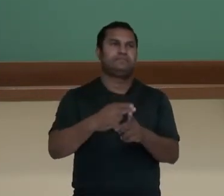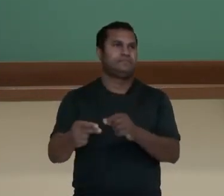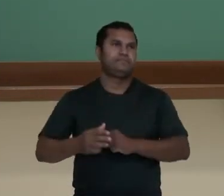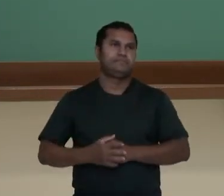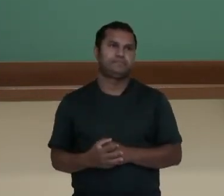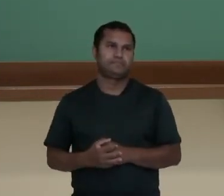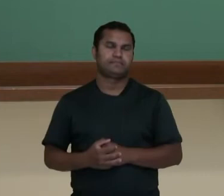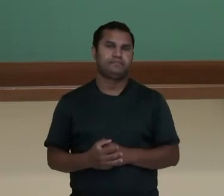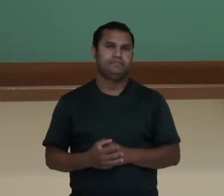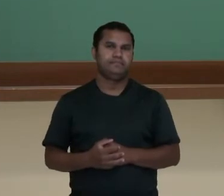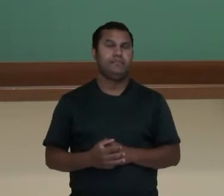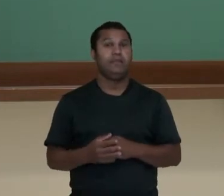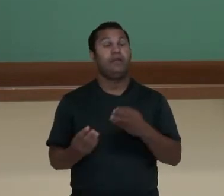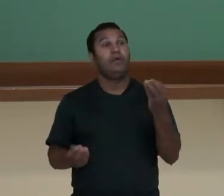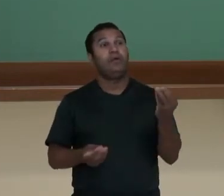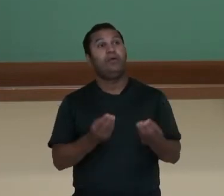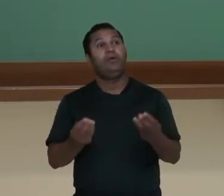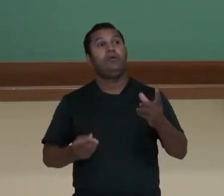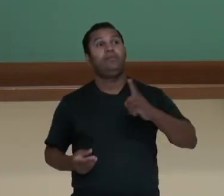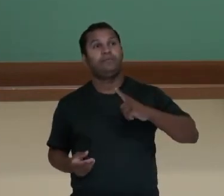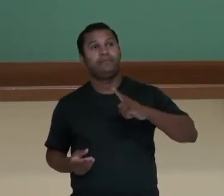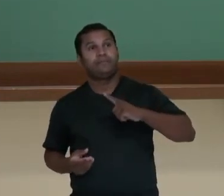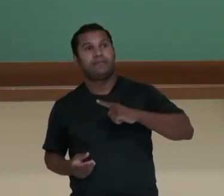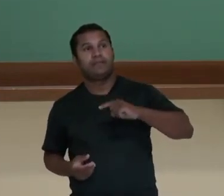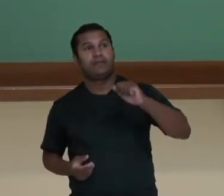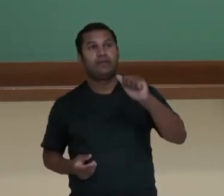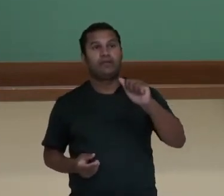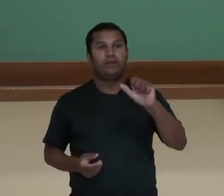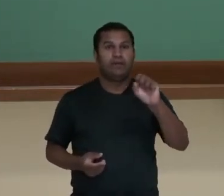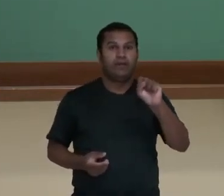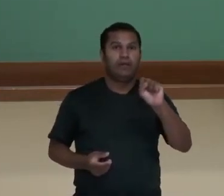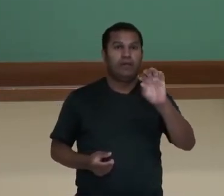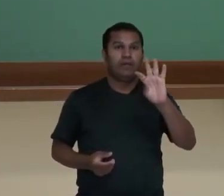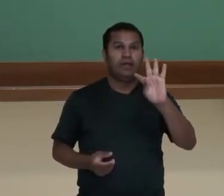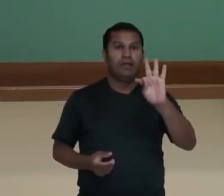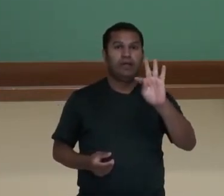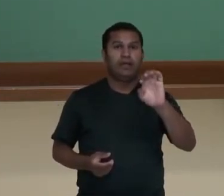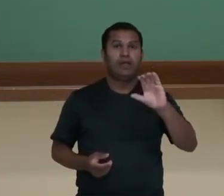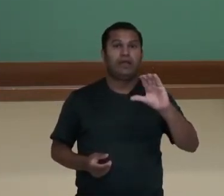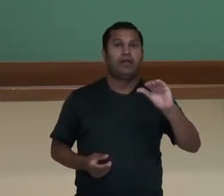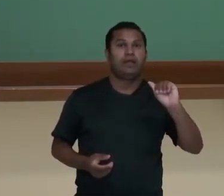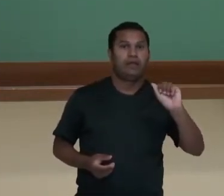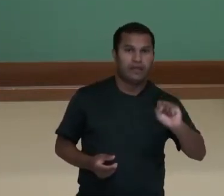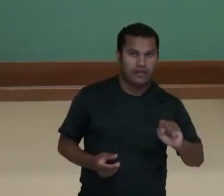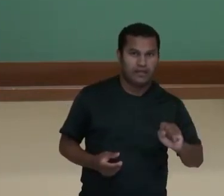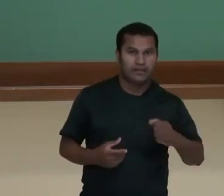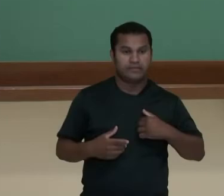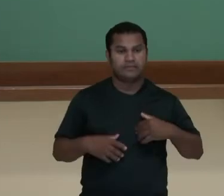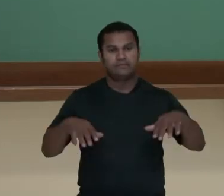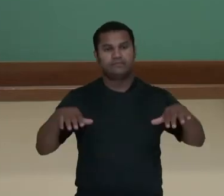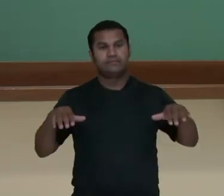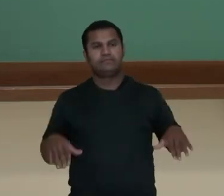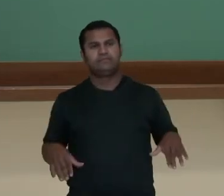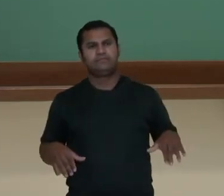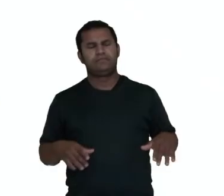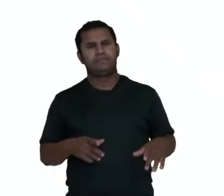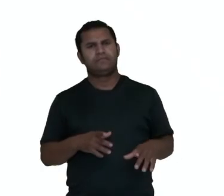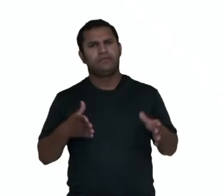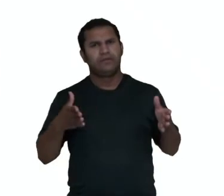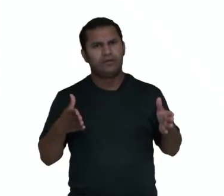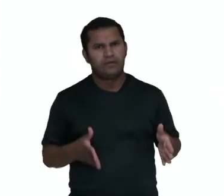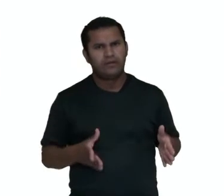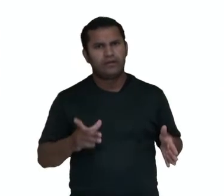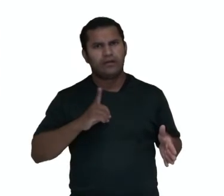muitos inimigos, né? Então, eles subjugavam, dominavam esses povos e, claro, que esses povos se opunham aos astecas, não é